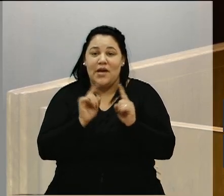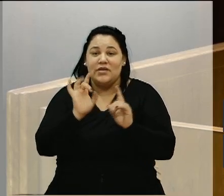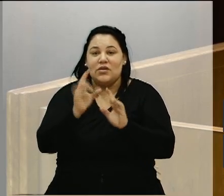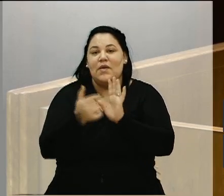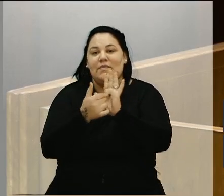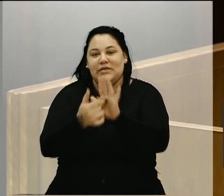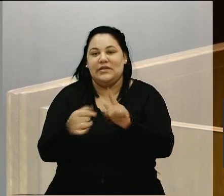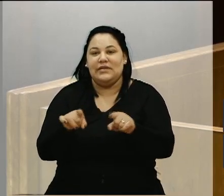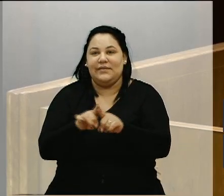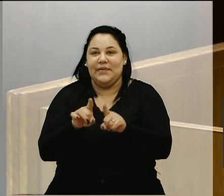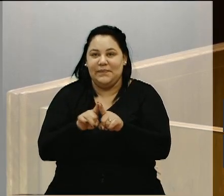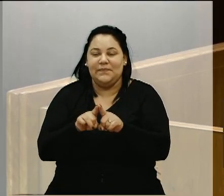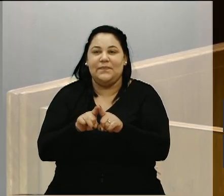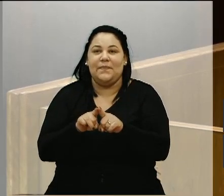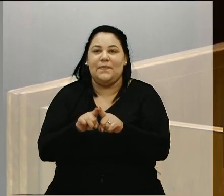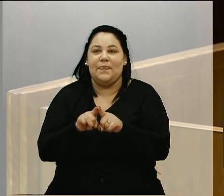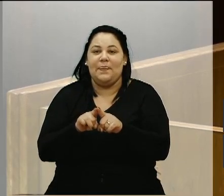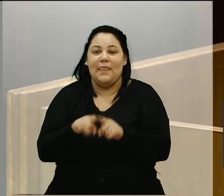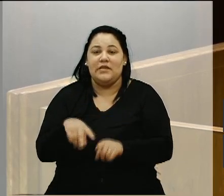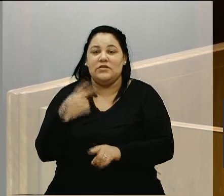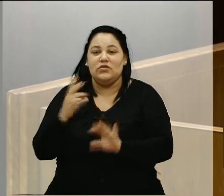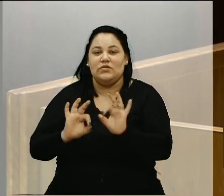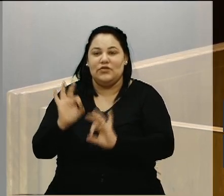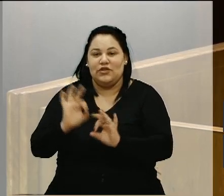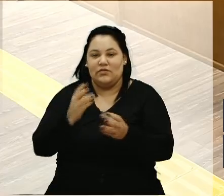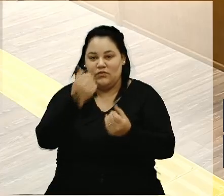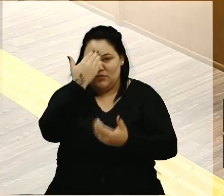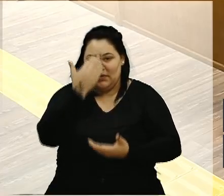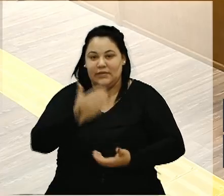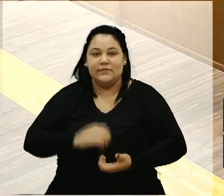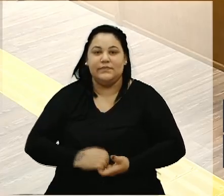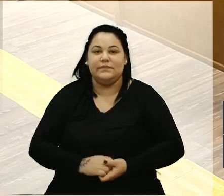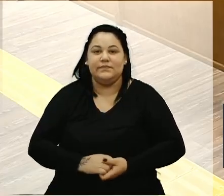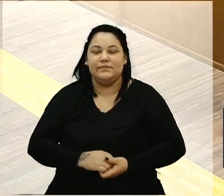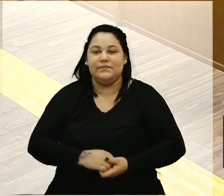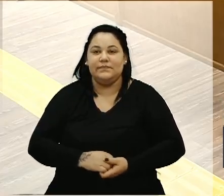então, esses dois projetos. Obrigado, pessoal. Declaração